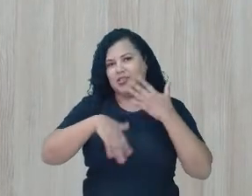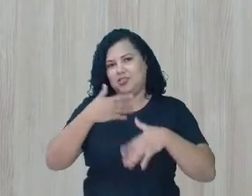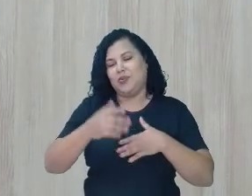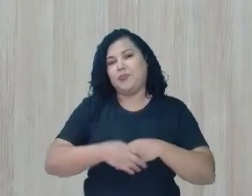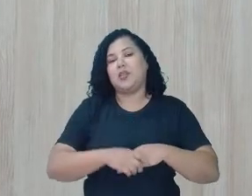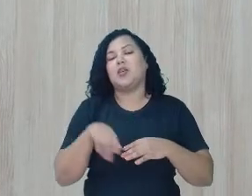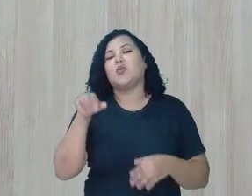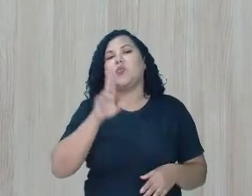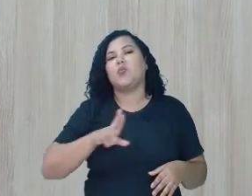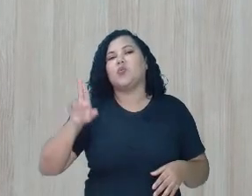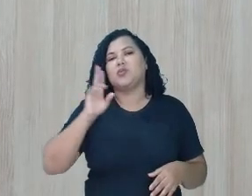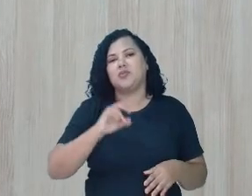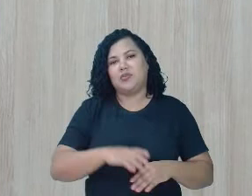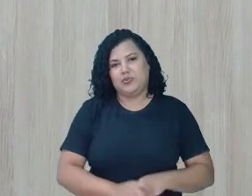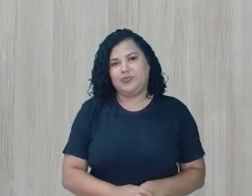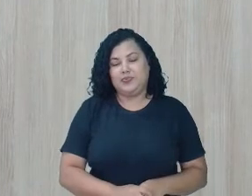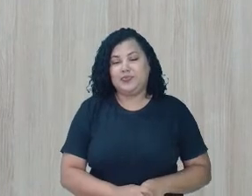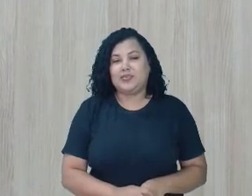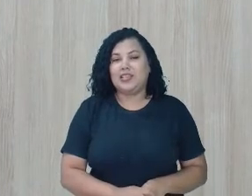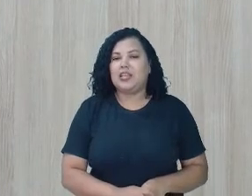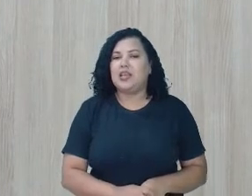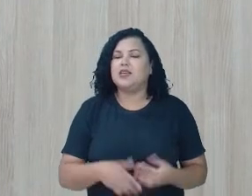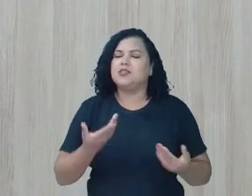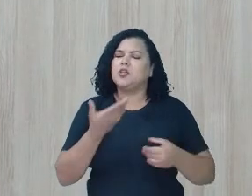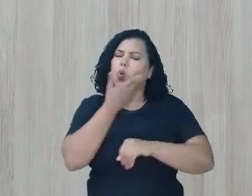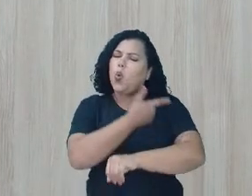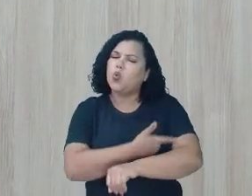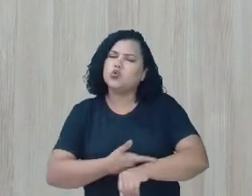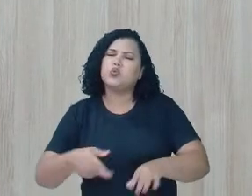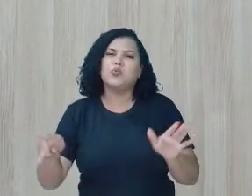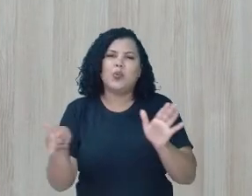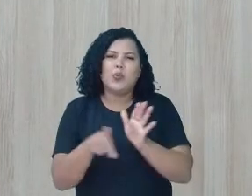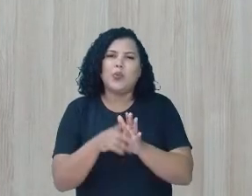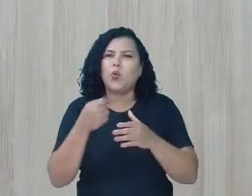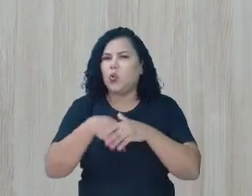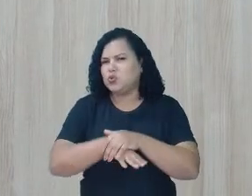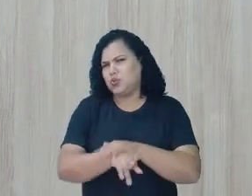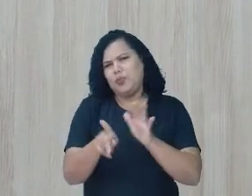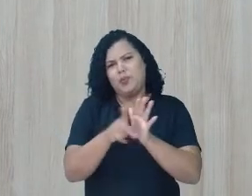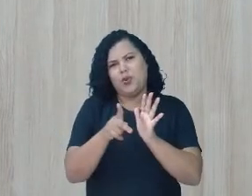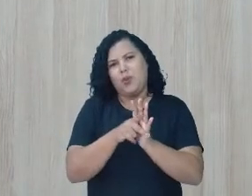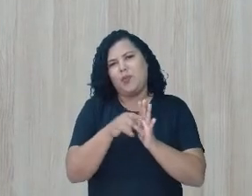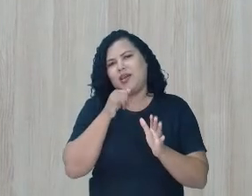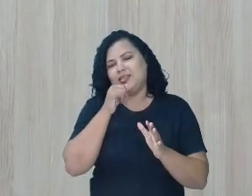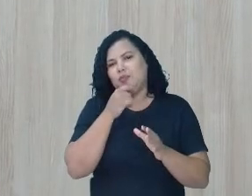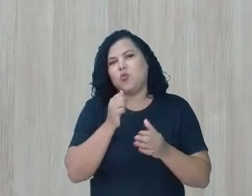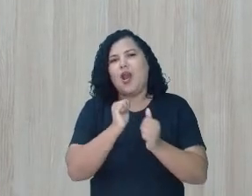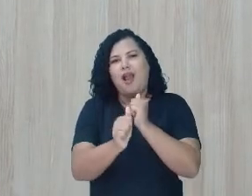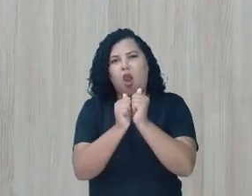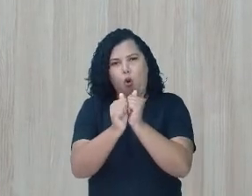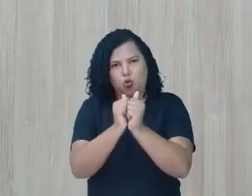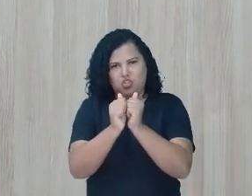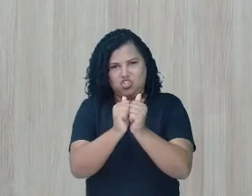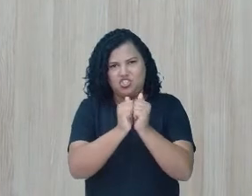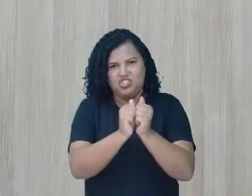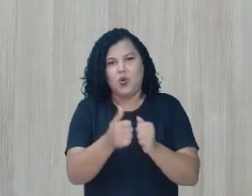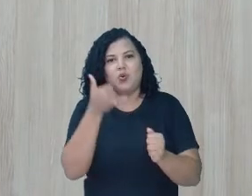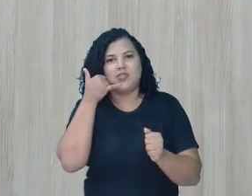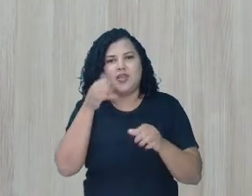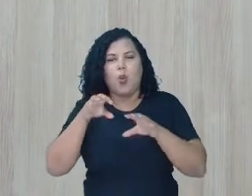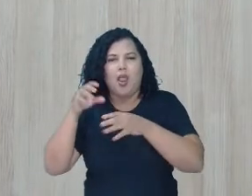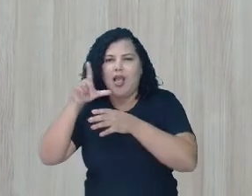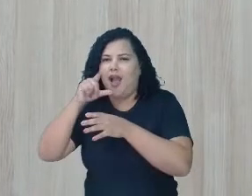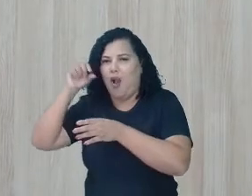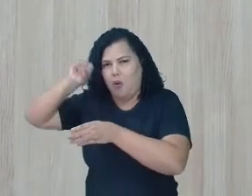utiliza justamente esse hábito social comum de colocar o arroz, de colocar o celular molhado